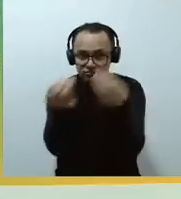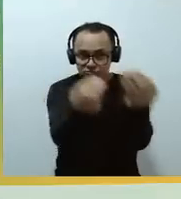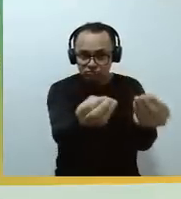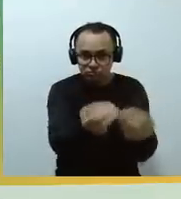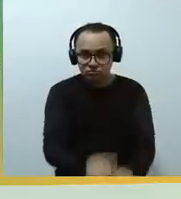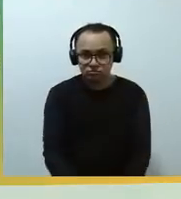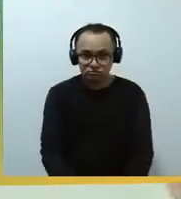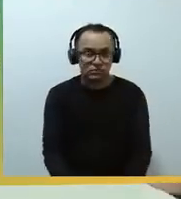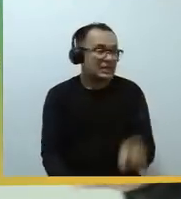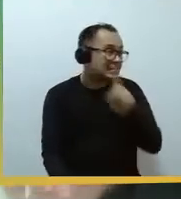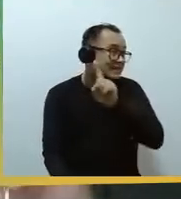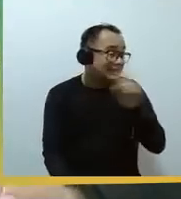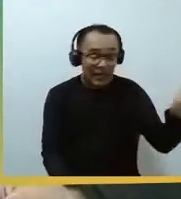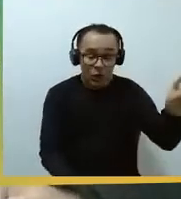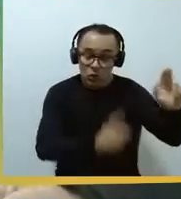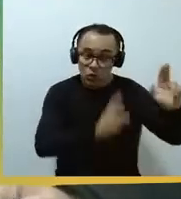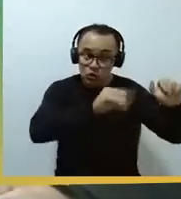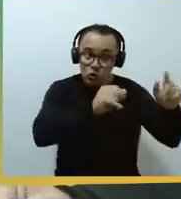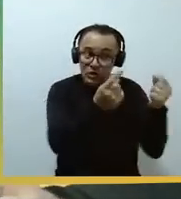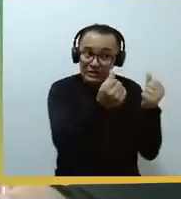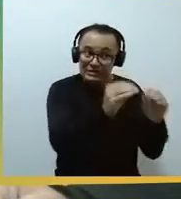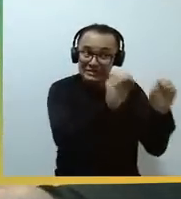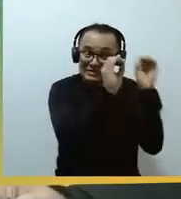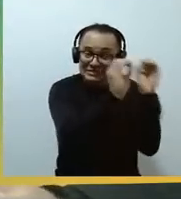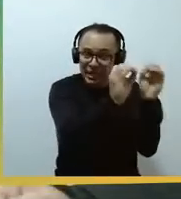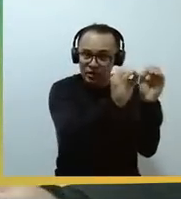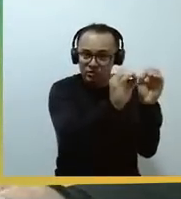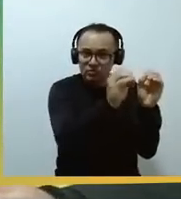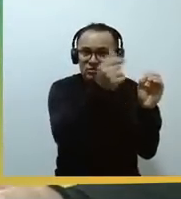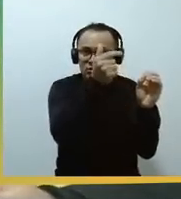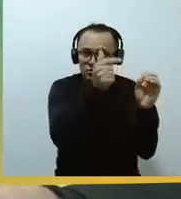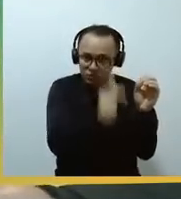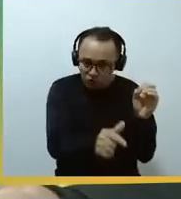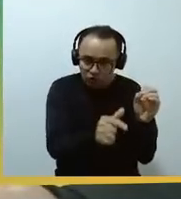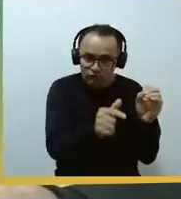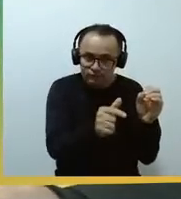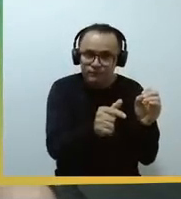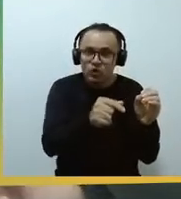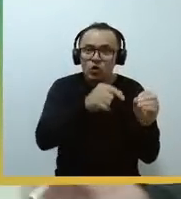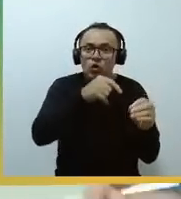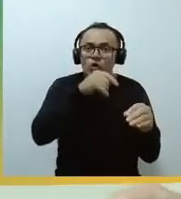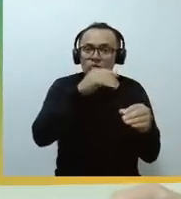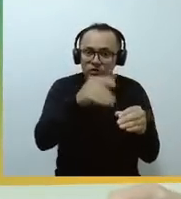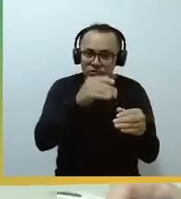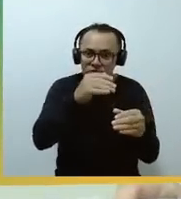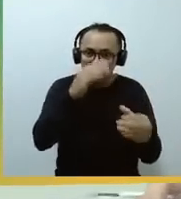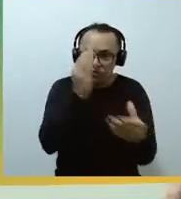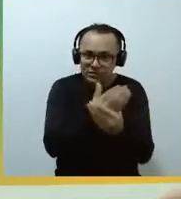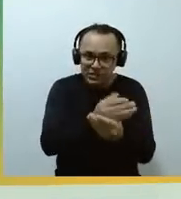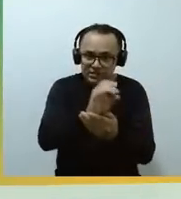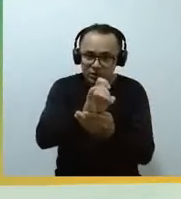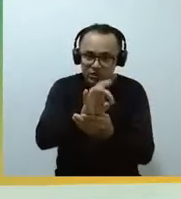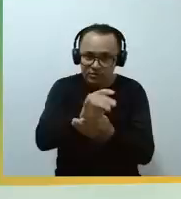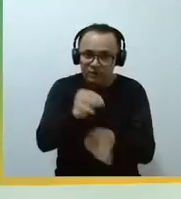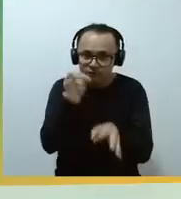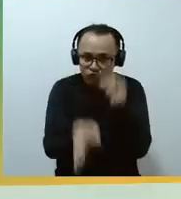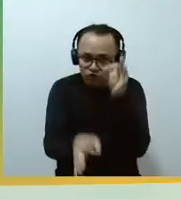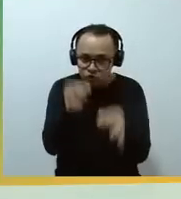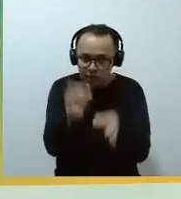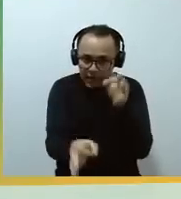recebi nunca nenhum tostão da Serrana e quero fazer aqui um adendo. O processo da Odebrecht foi julgado inocente em primeiro